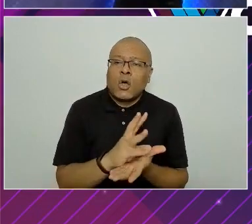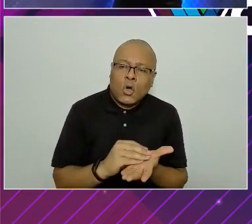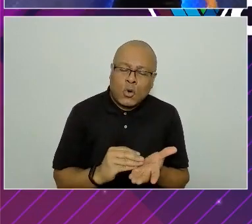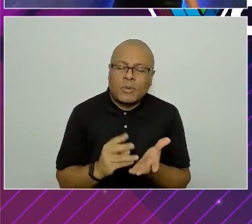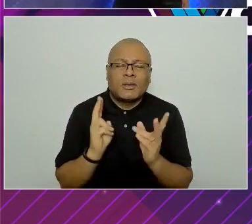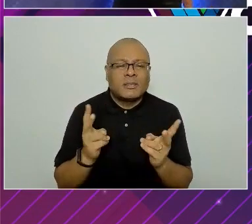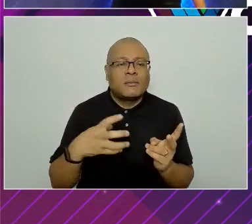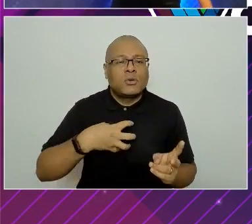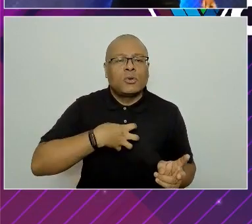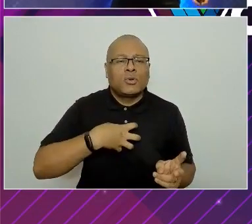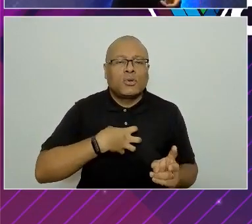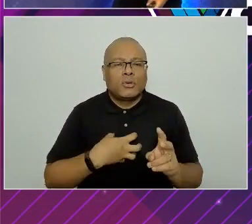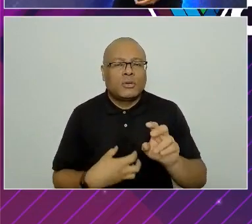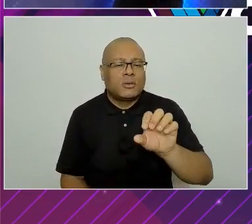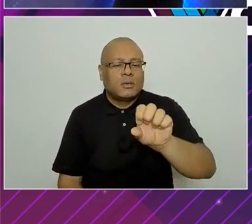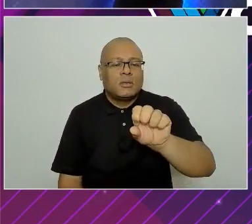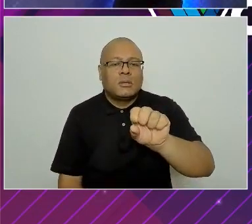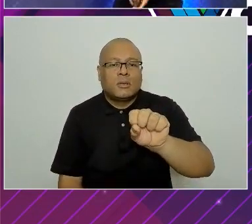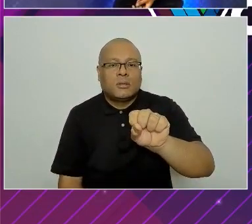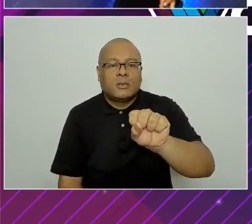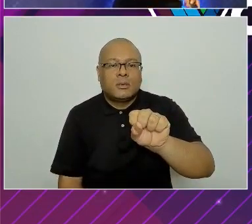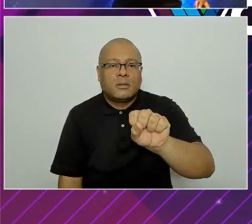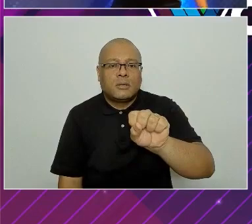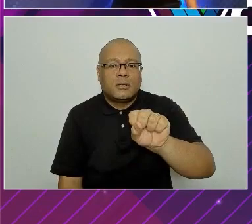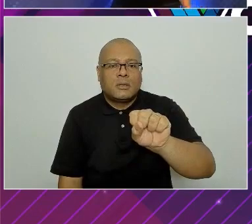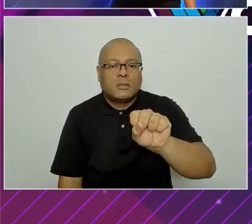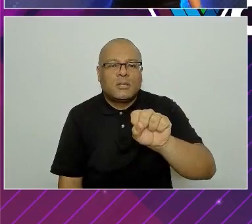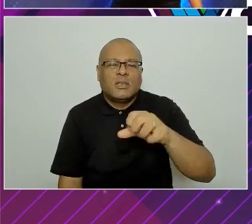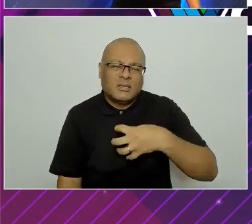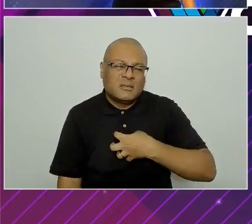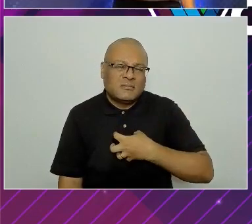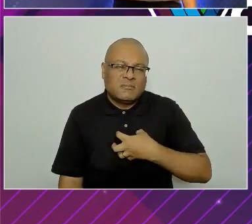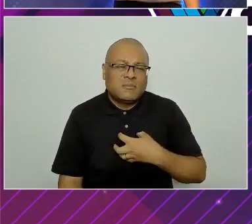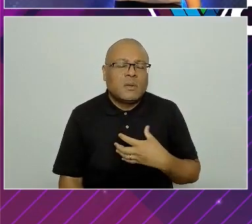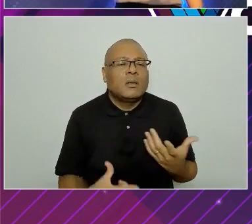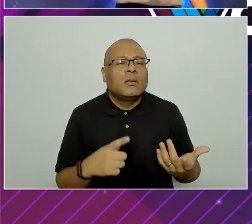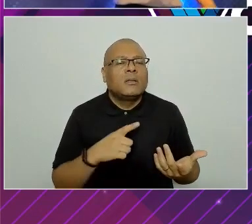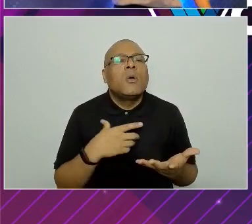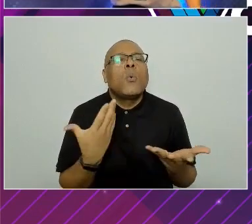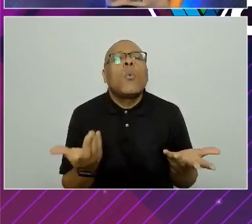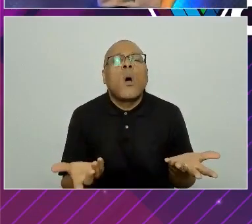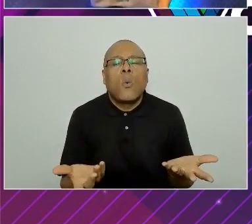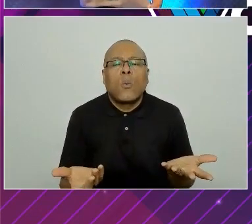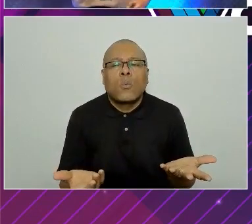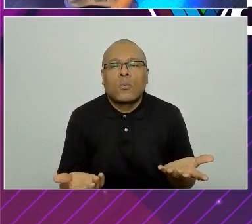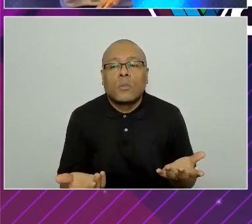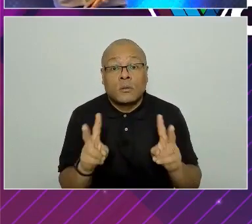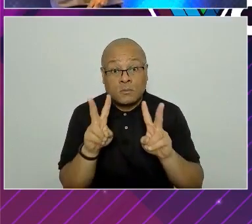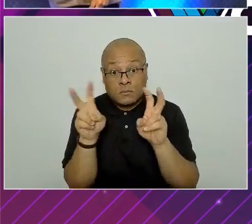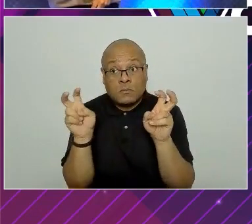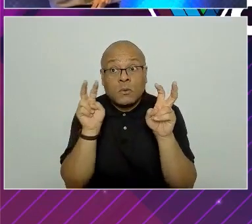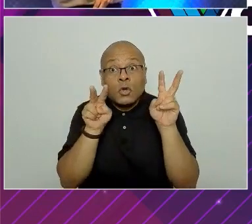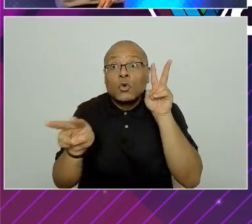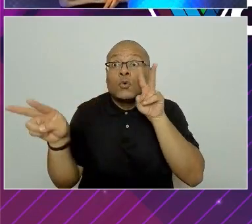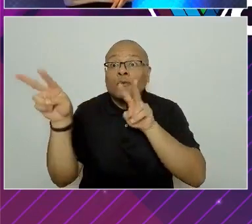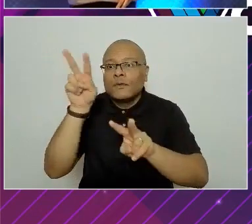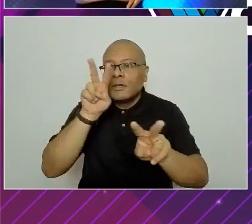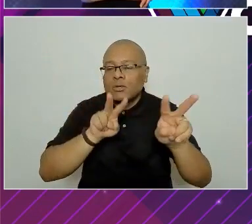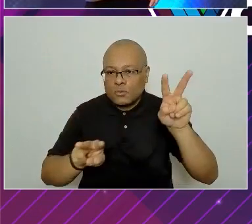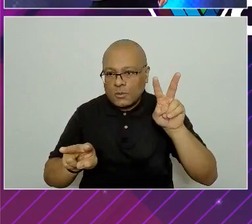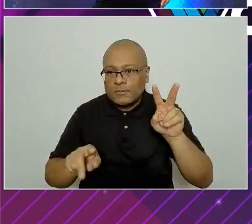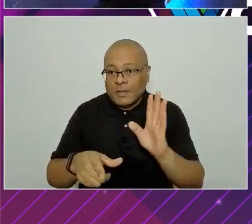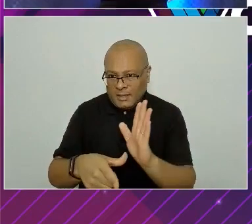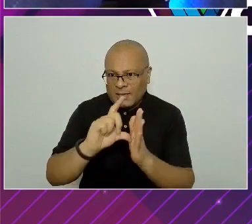senso, né? Fatores sensoriais. E alguns dos fatores sensoriais que nós temos é justamente sobre o campo visual. Como eu